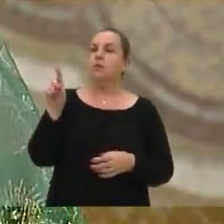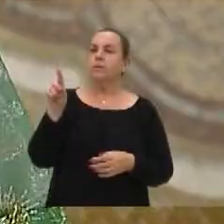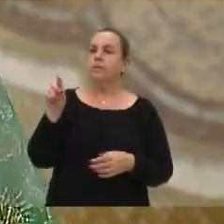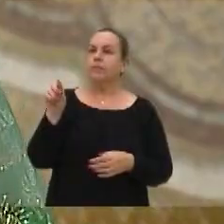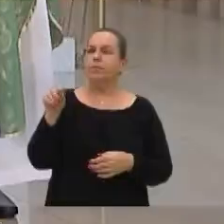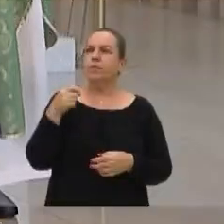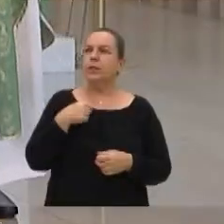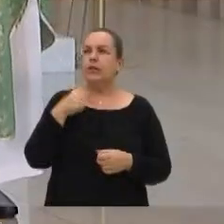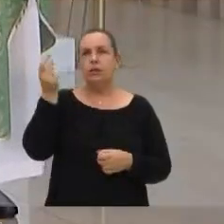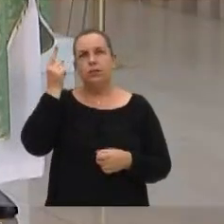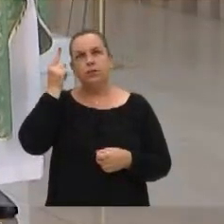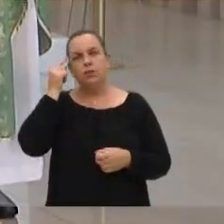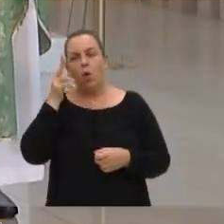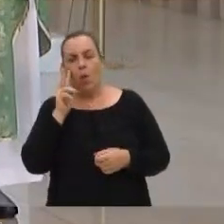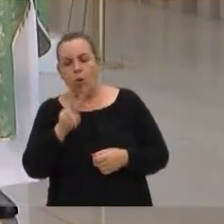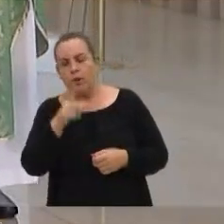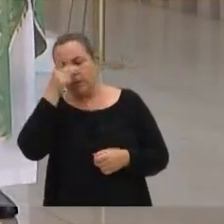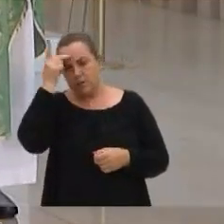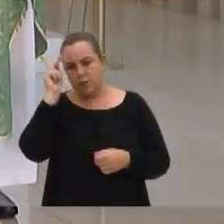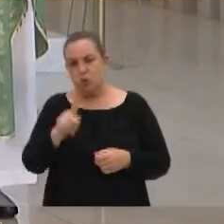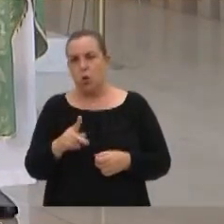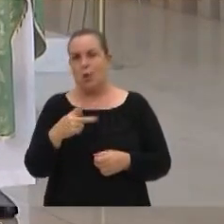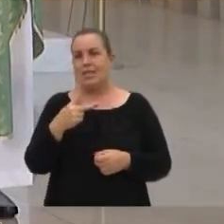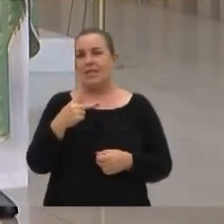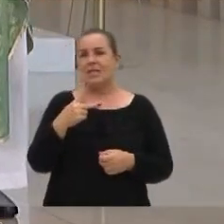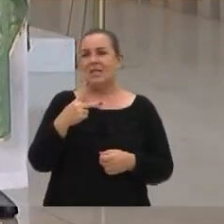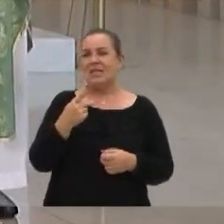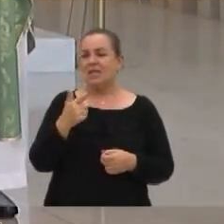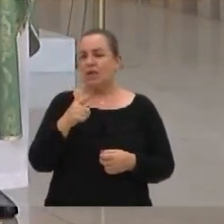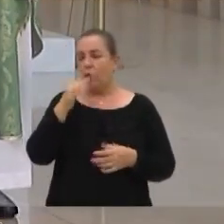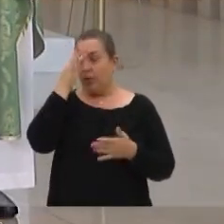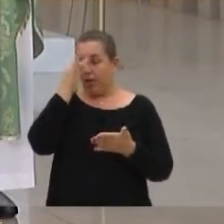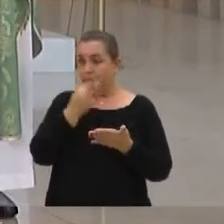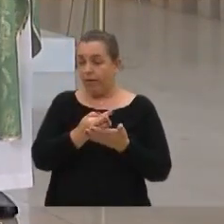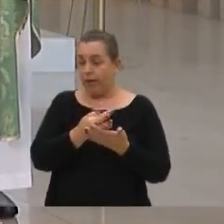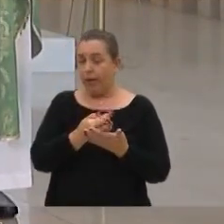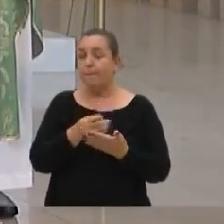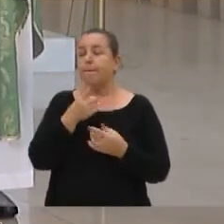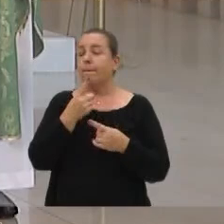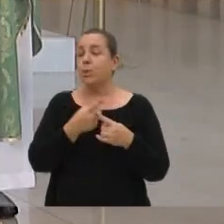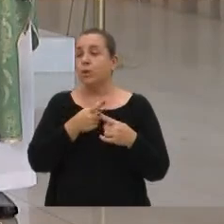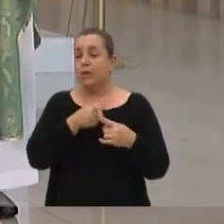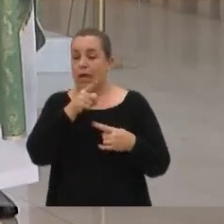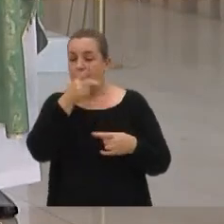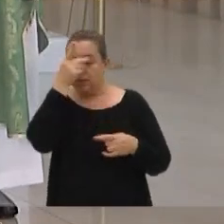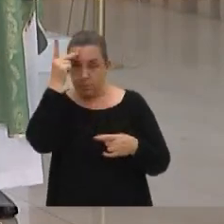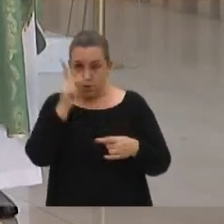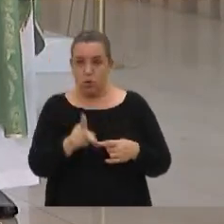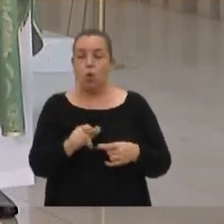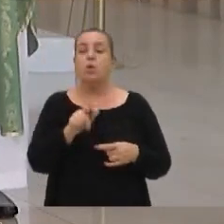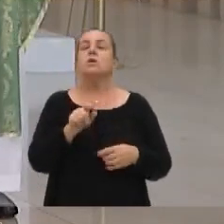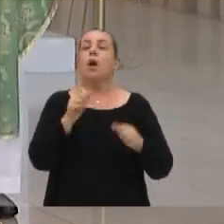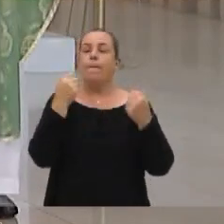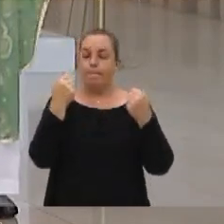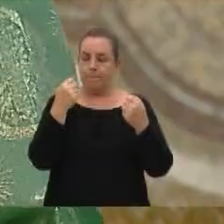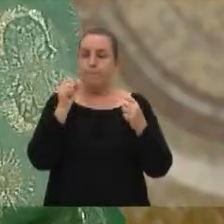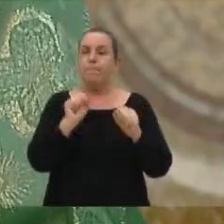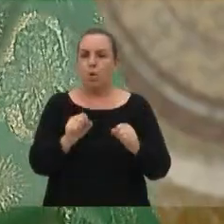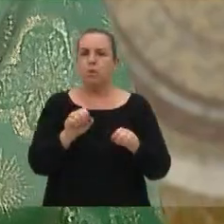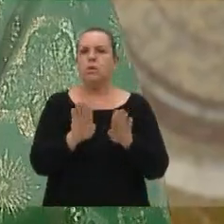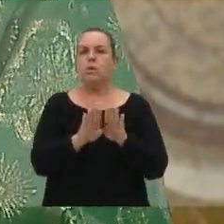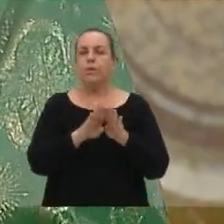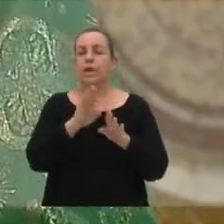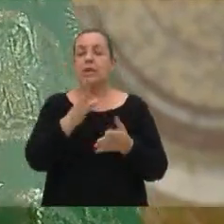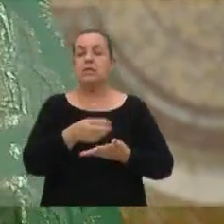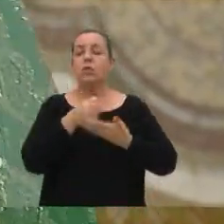até de pessoas pagãs para salvar a humanidade. Foi o caso de